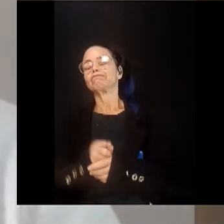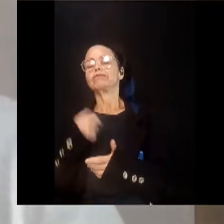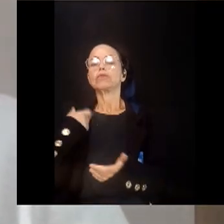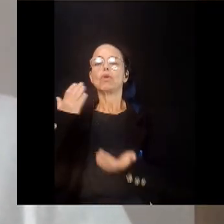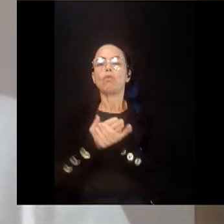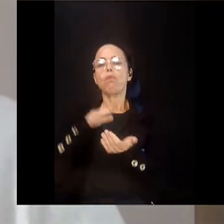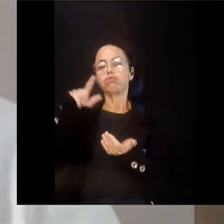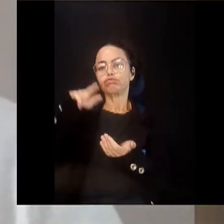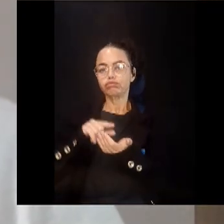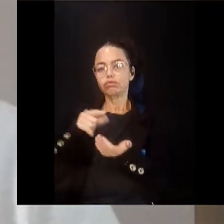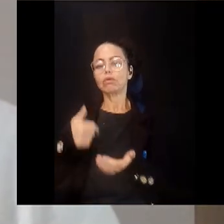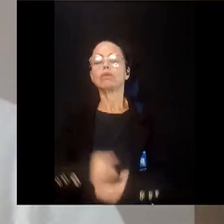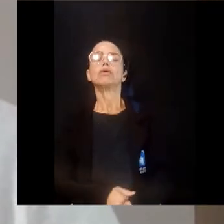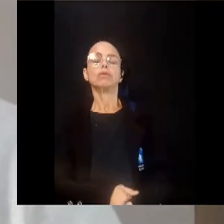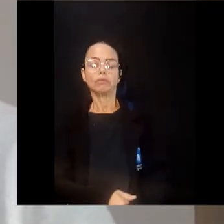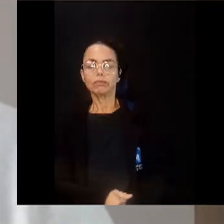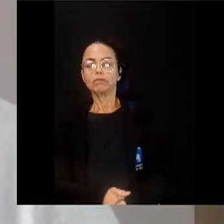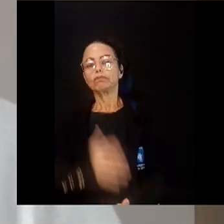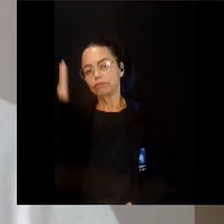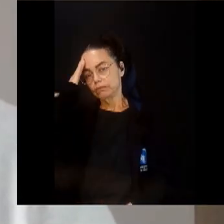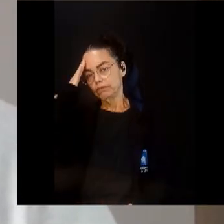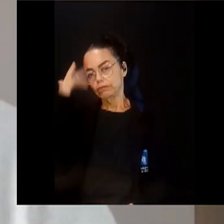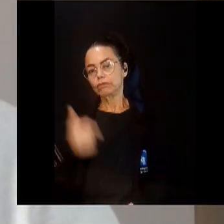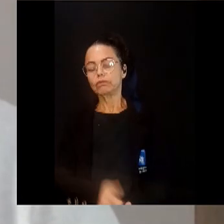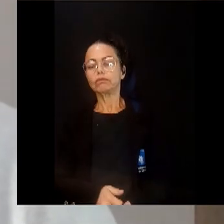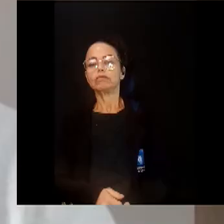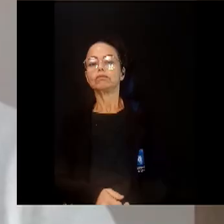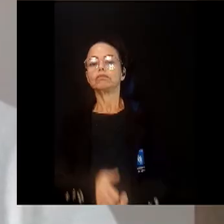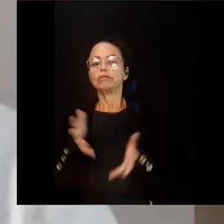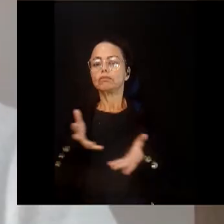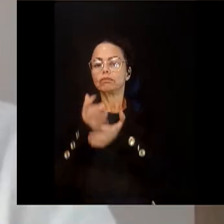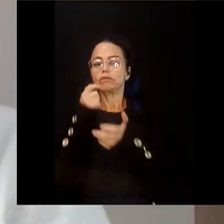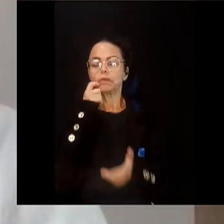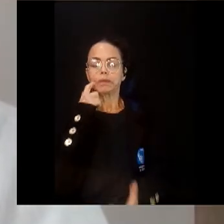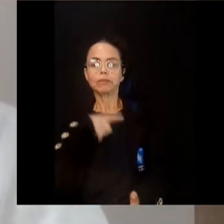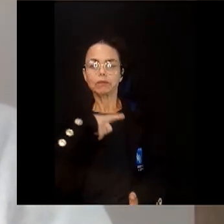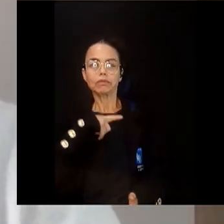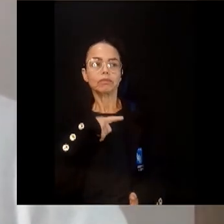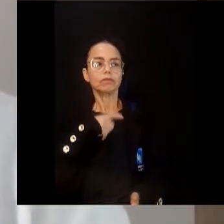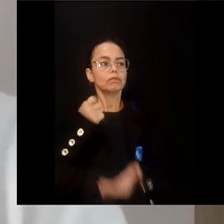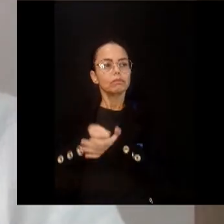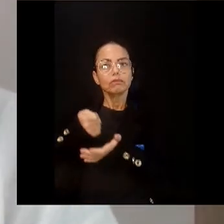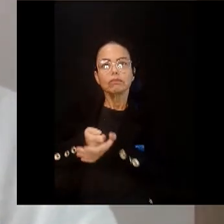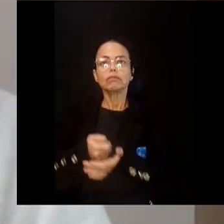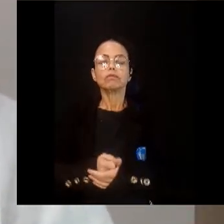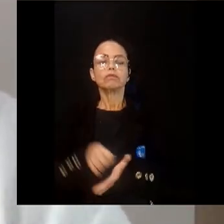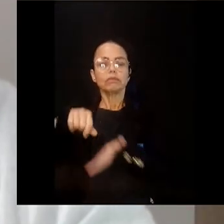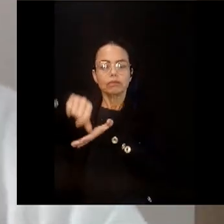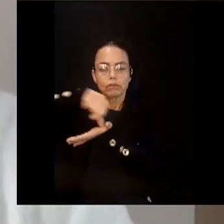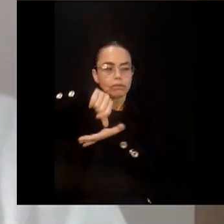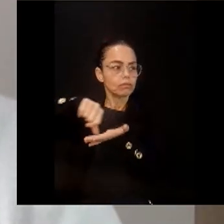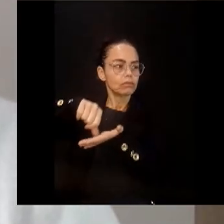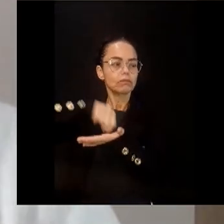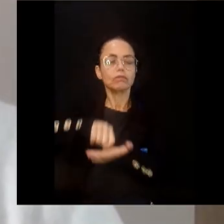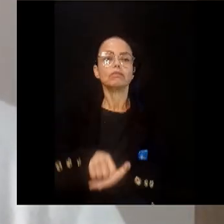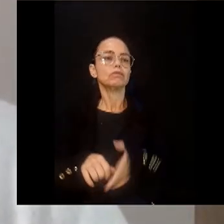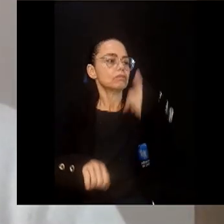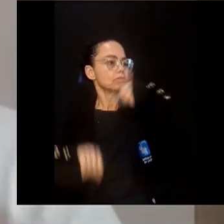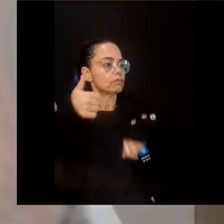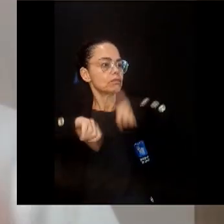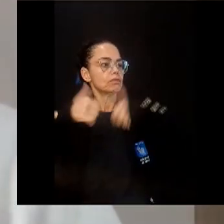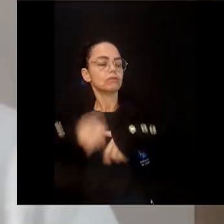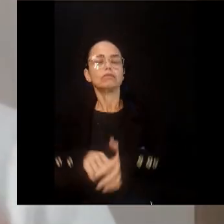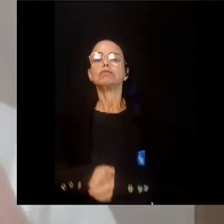entendo que eu tenho a compulsoriedade, ou seja, eu sou obrigado a mapear, analisar, criar um plano de